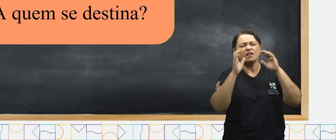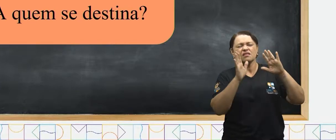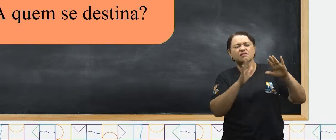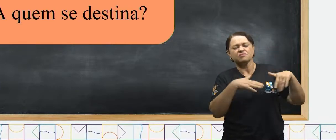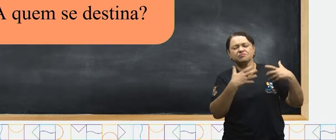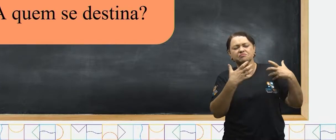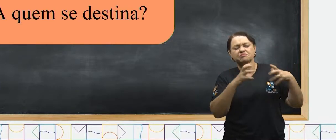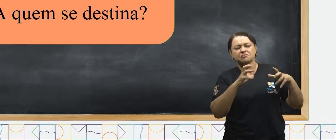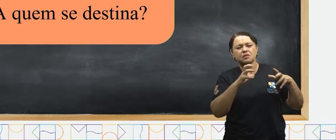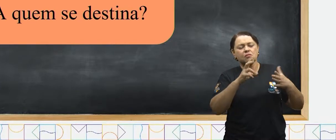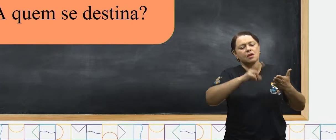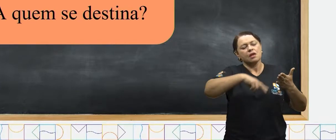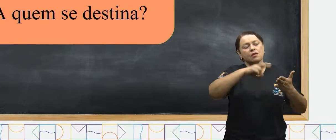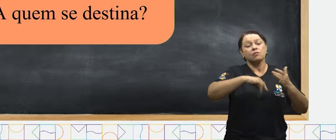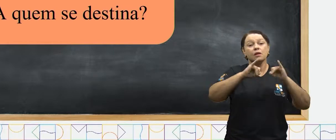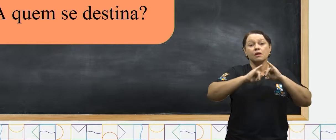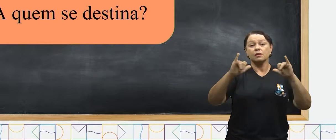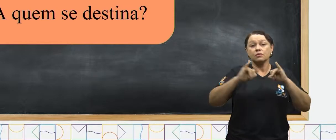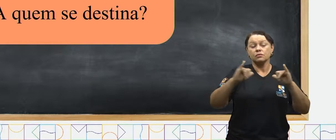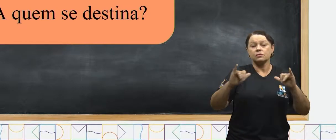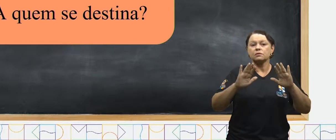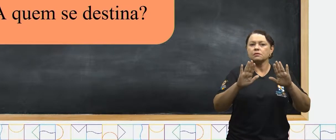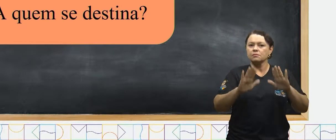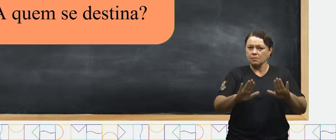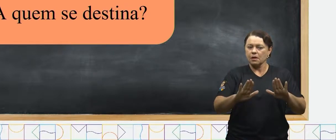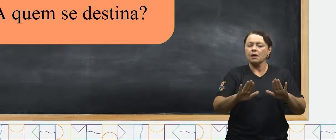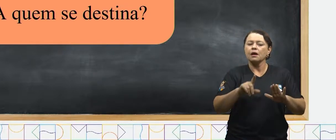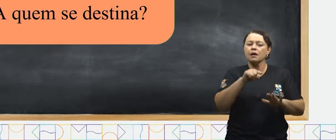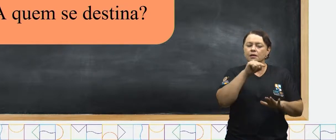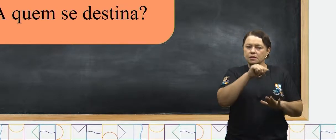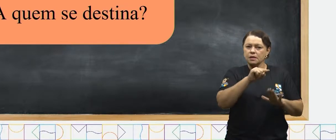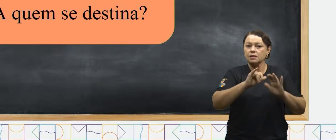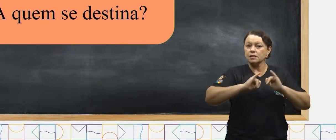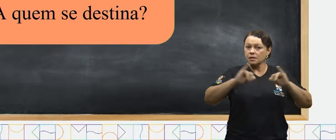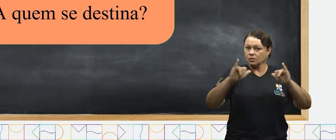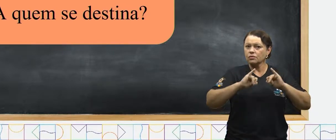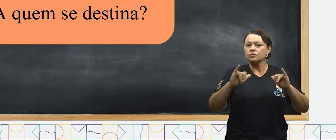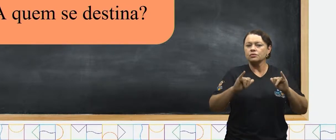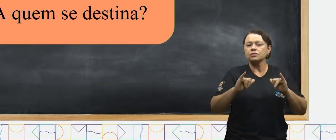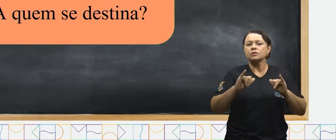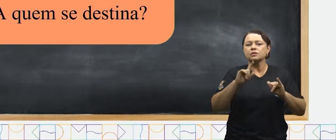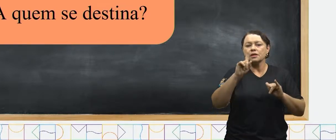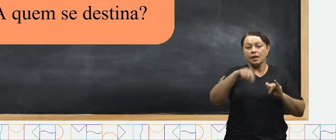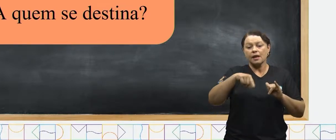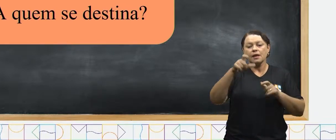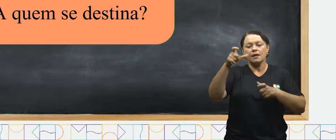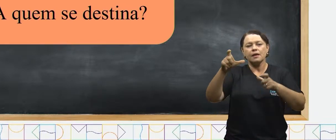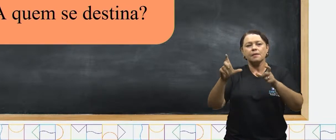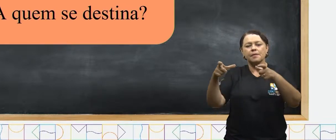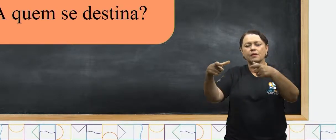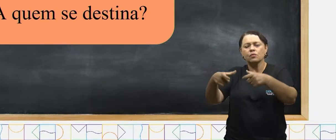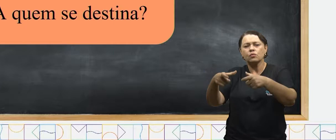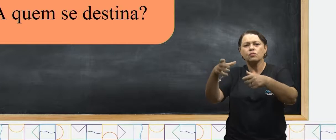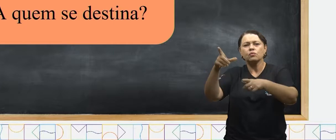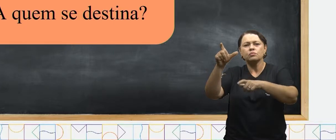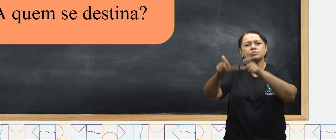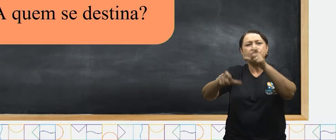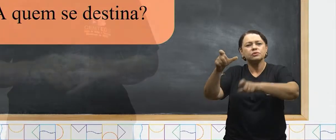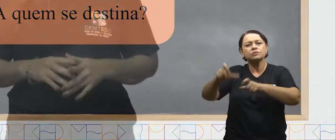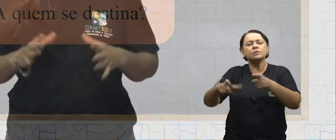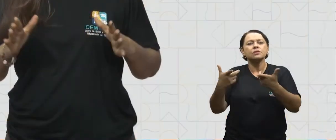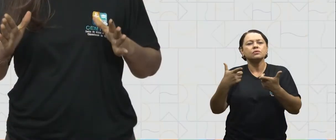notícia, por exemplo, ela foi feita para pessoas que buscam informação sobre determinado